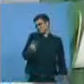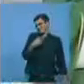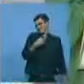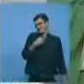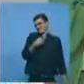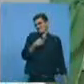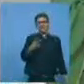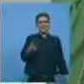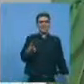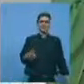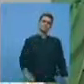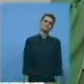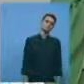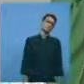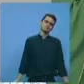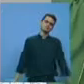do versículo 12?